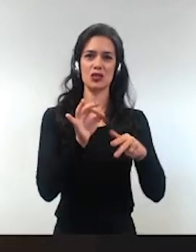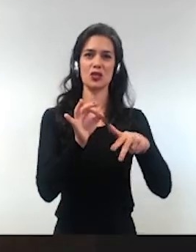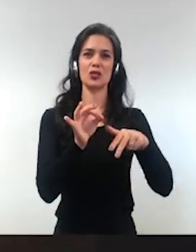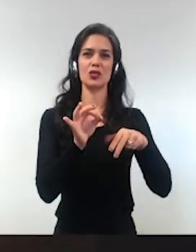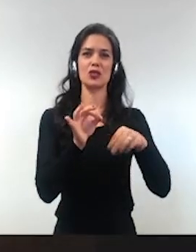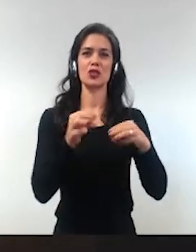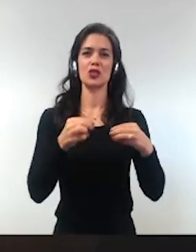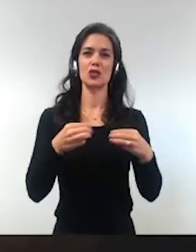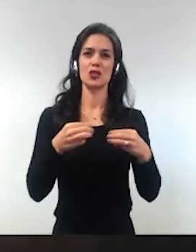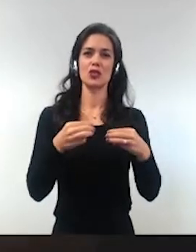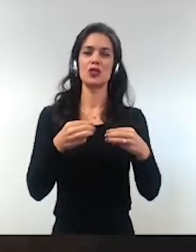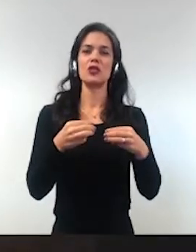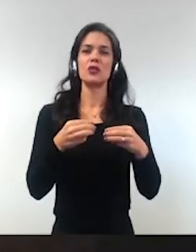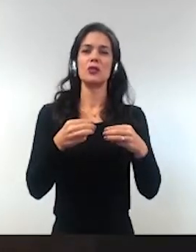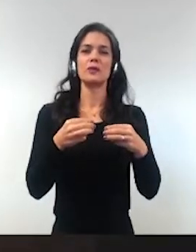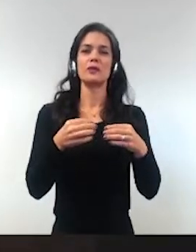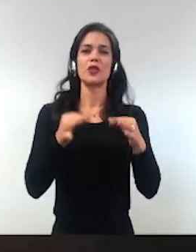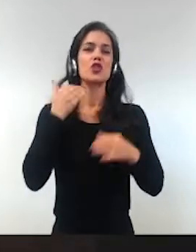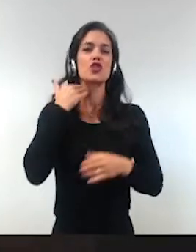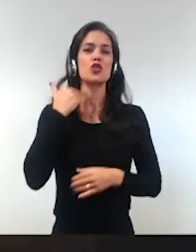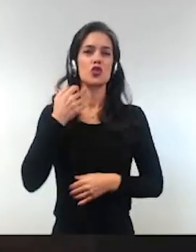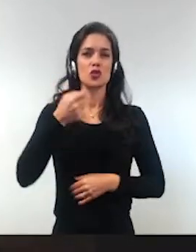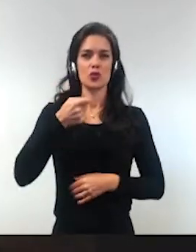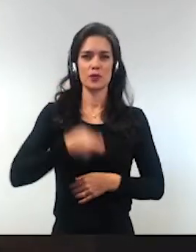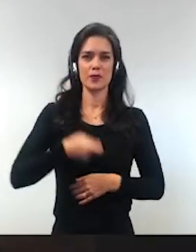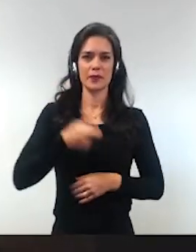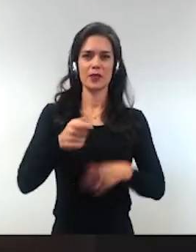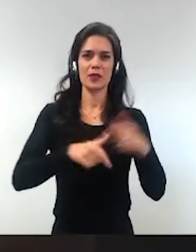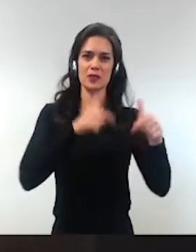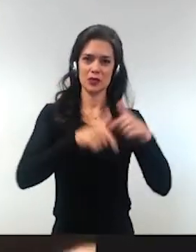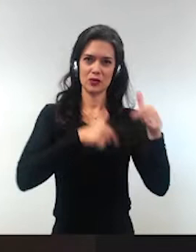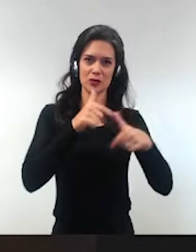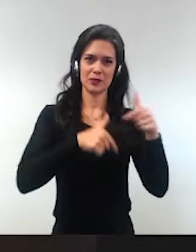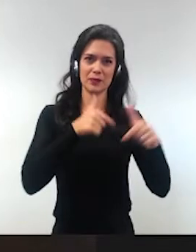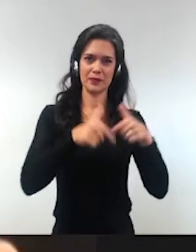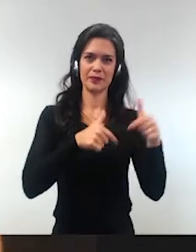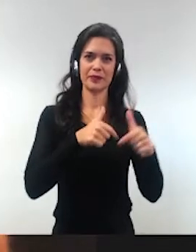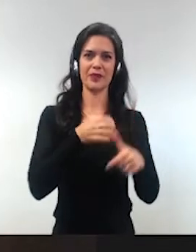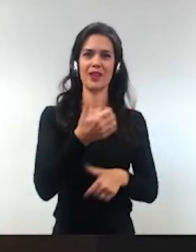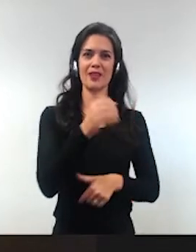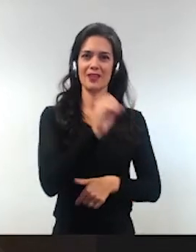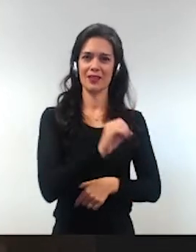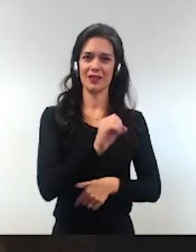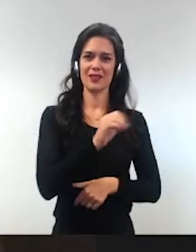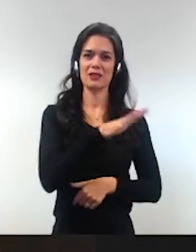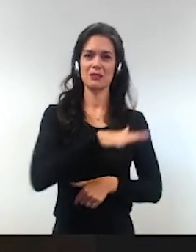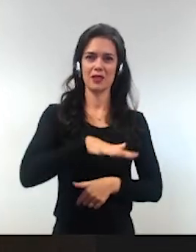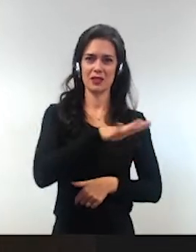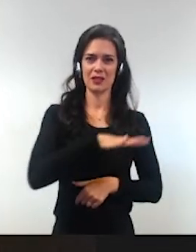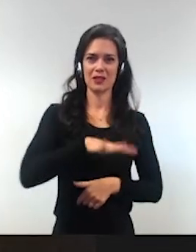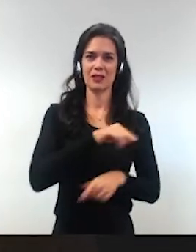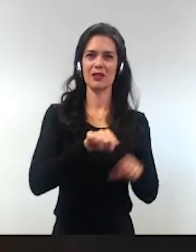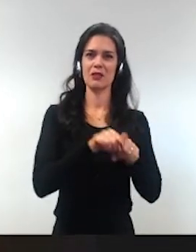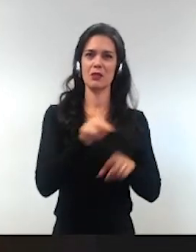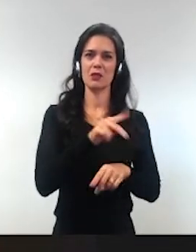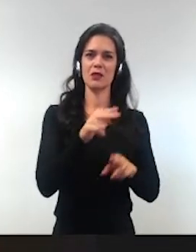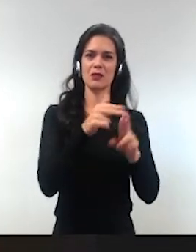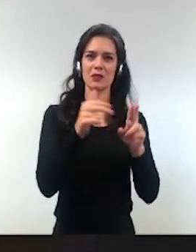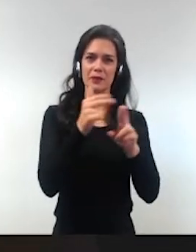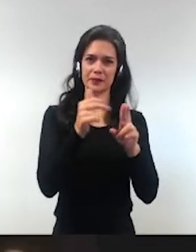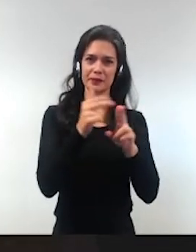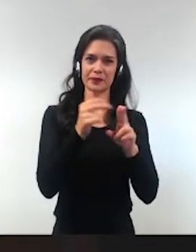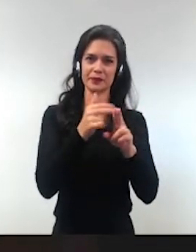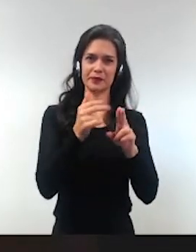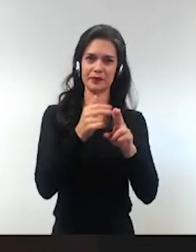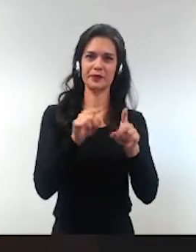da 10ª Região, mestre e doutora pela UNB e presidente da Associação Nacional